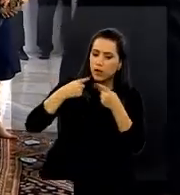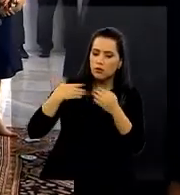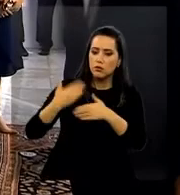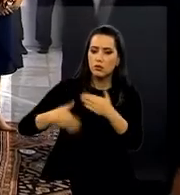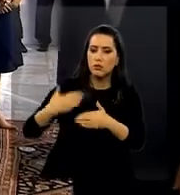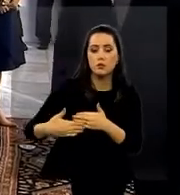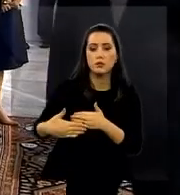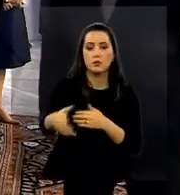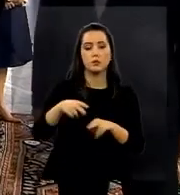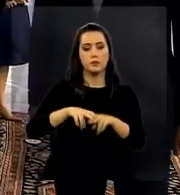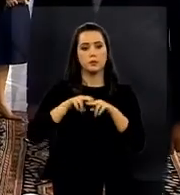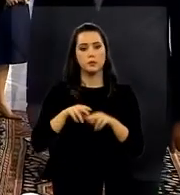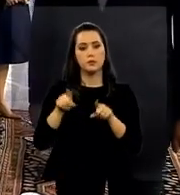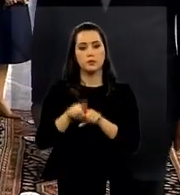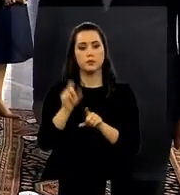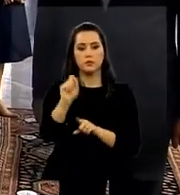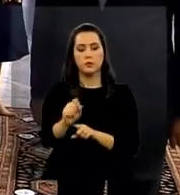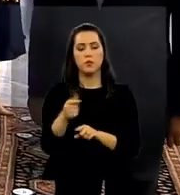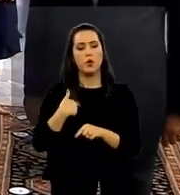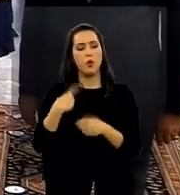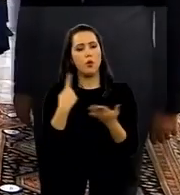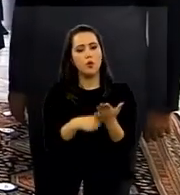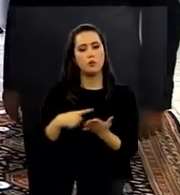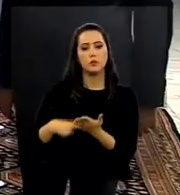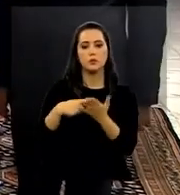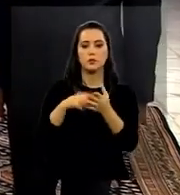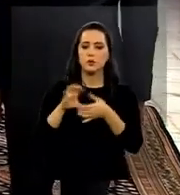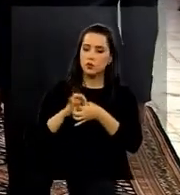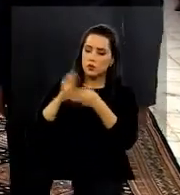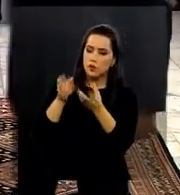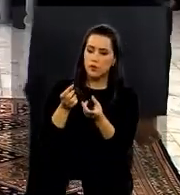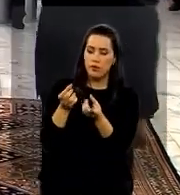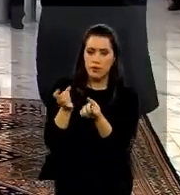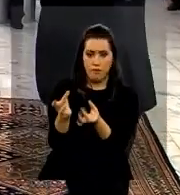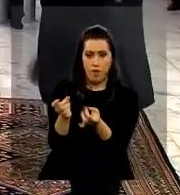em relação a um acordo de livre comércio.